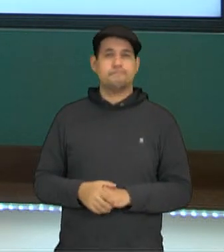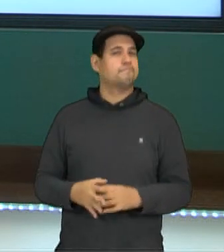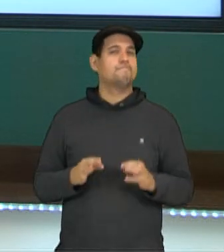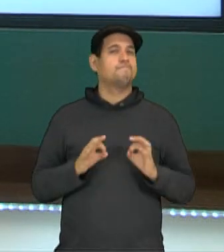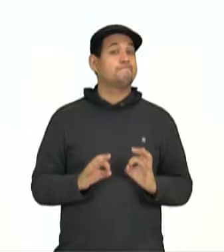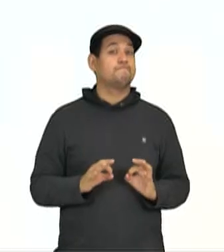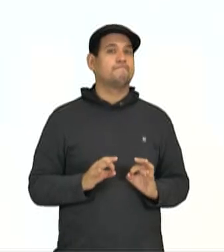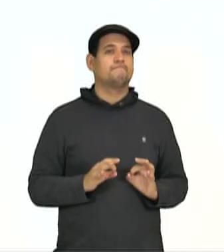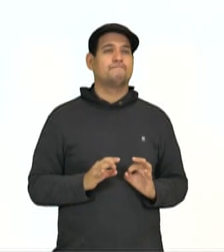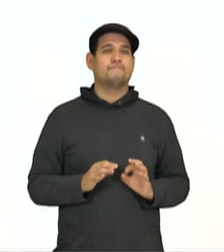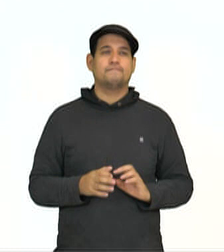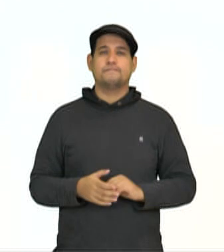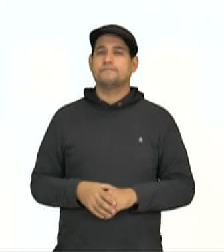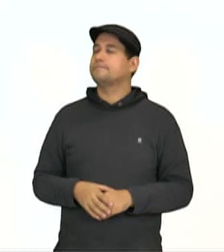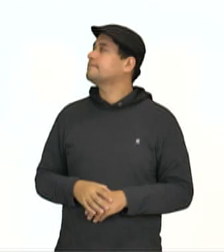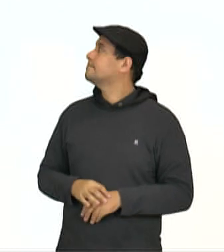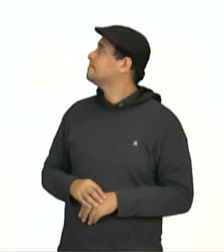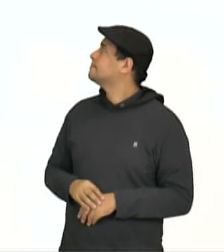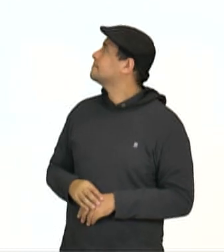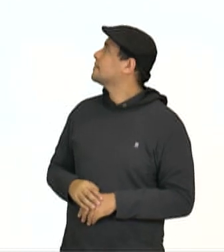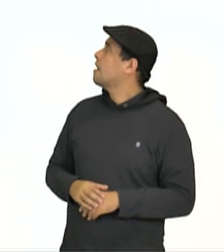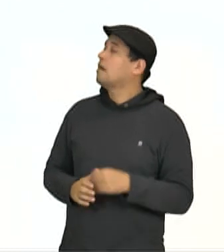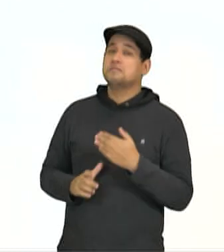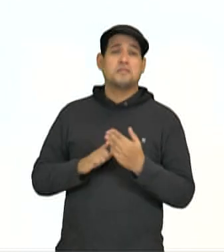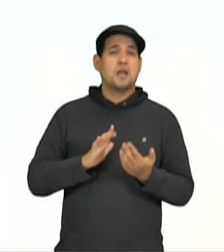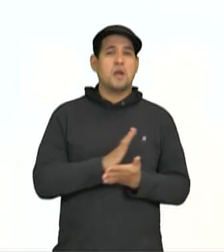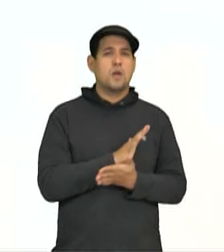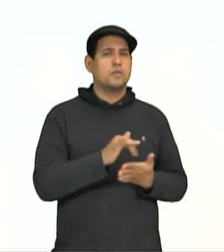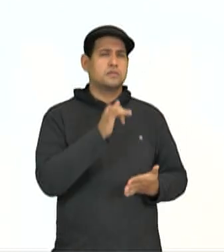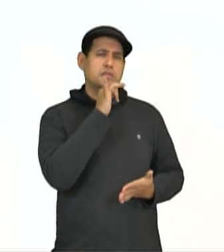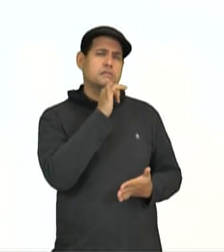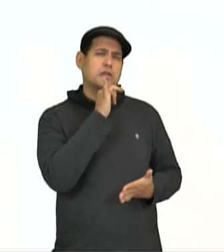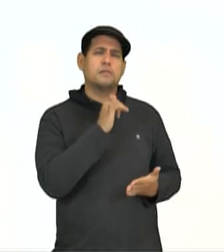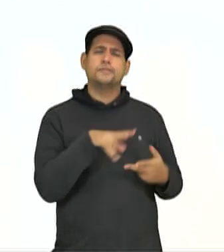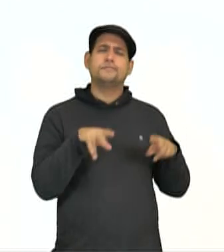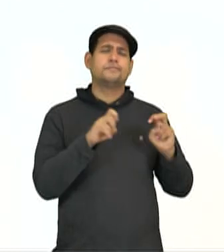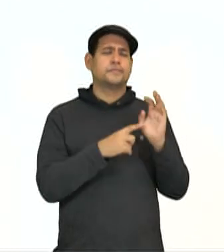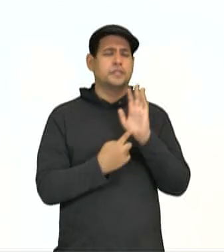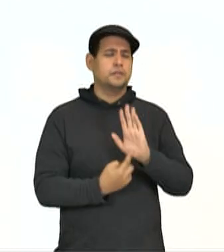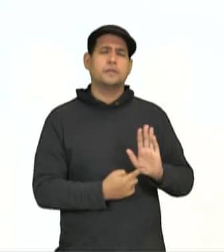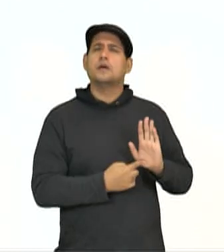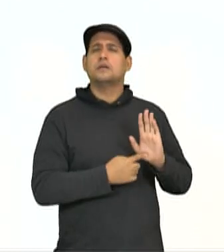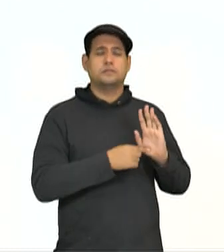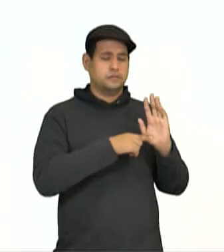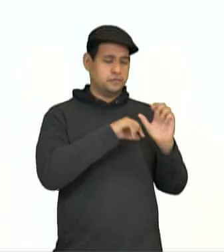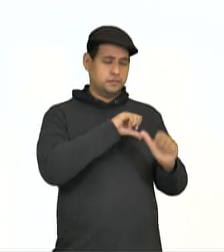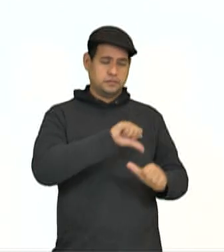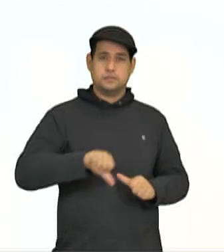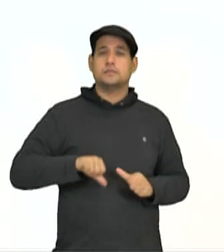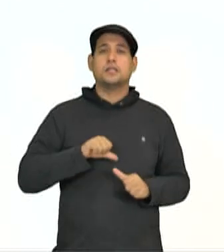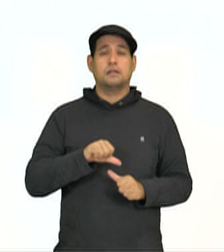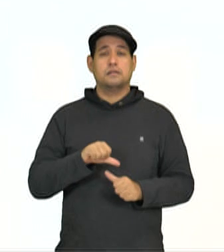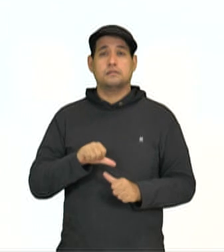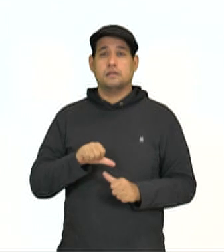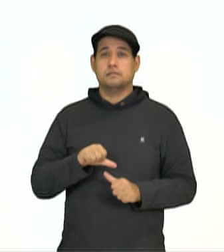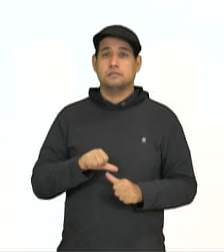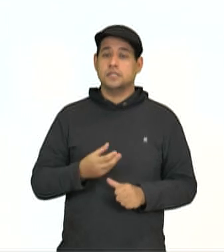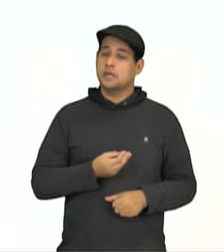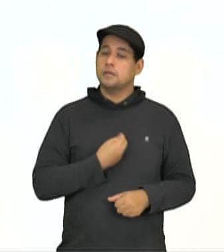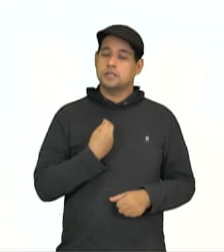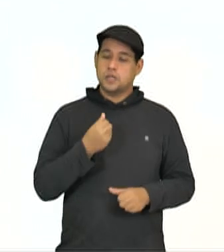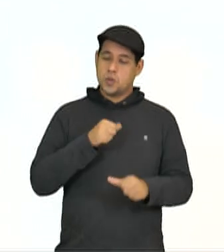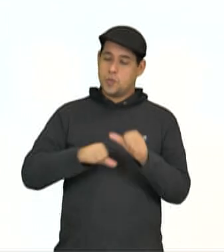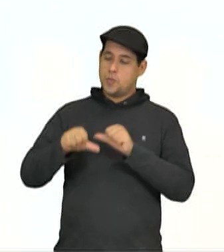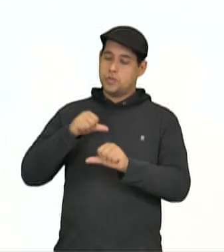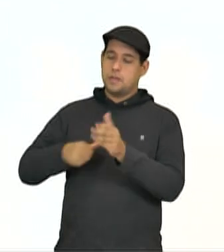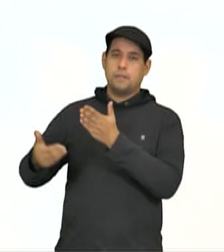Certinho? Aqui eu tenho alguns exemplos de alguns quadros justamente mostrando essa mudança, olha. Presente vai para